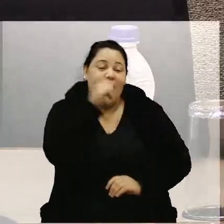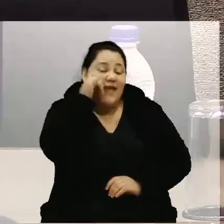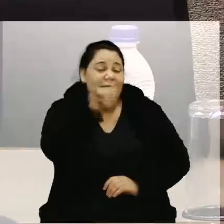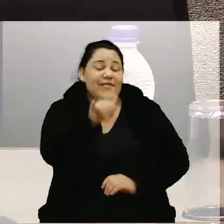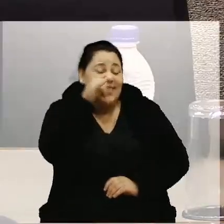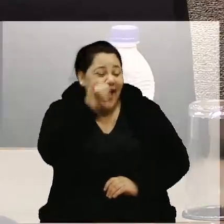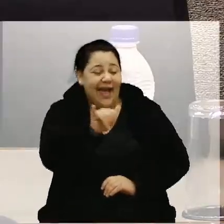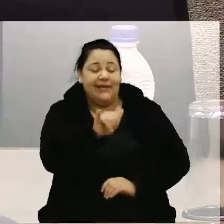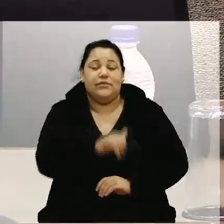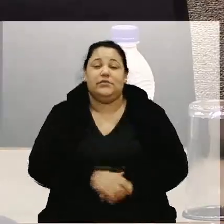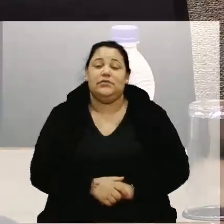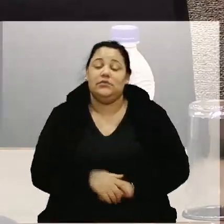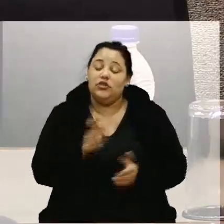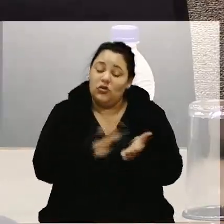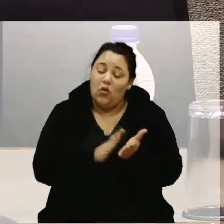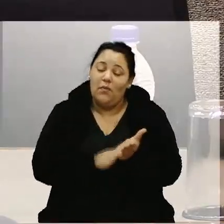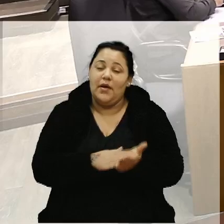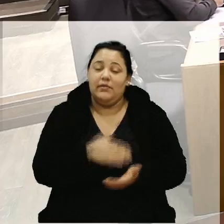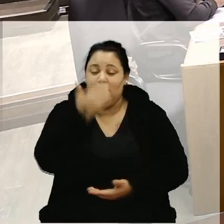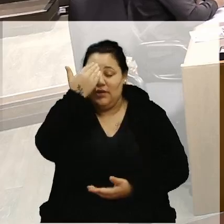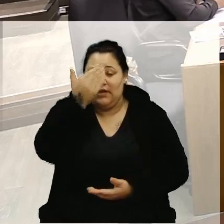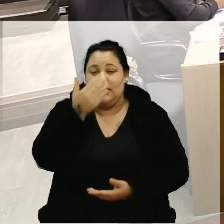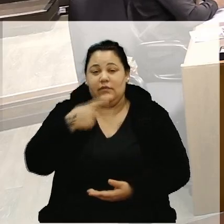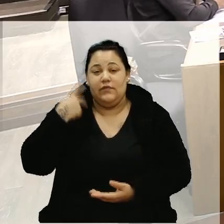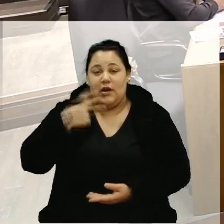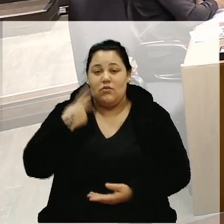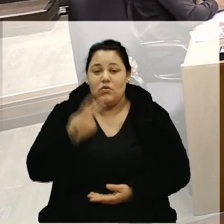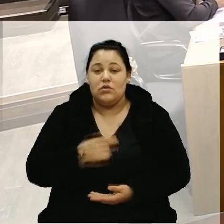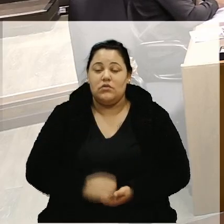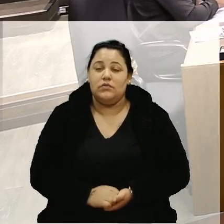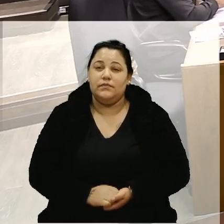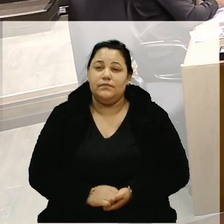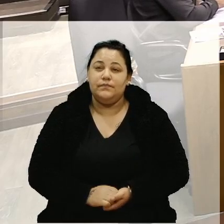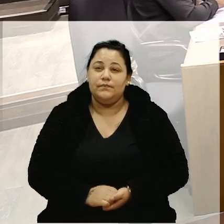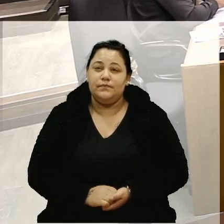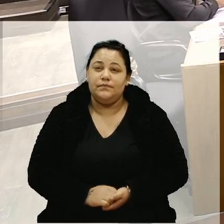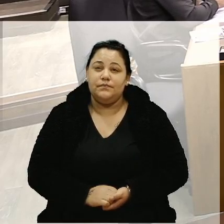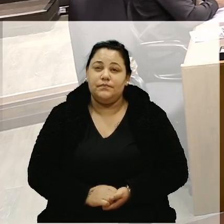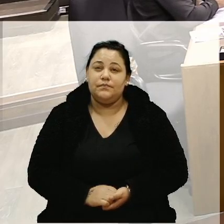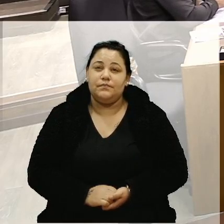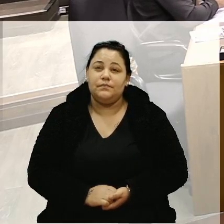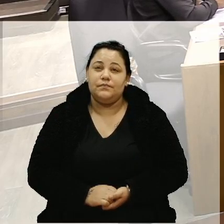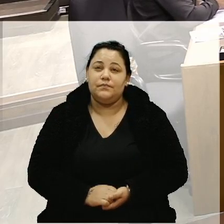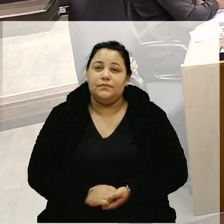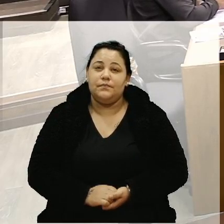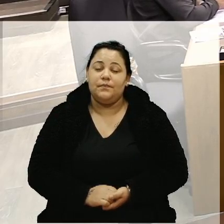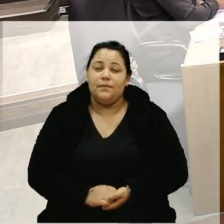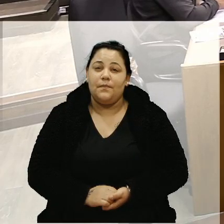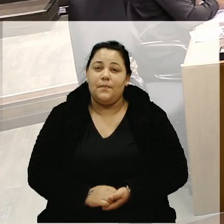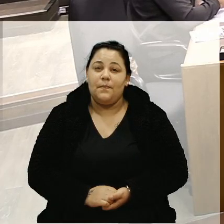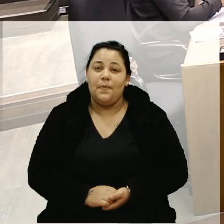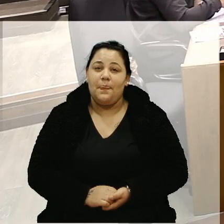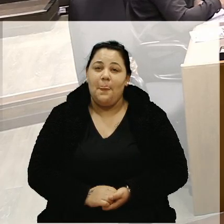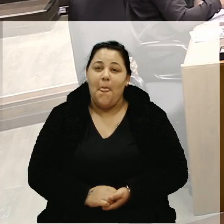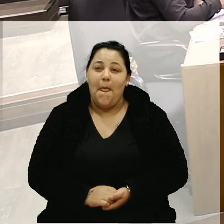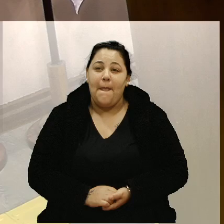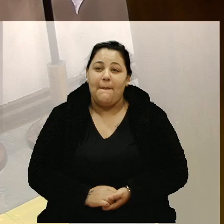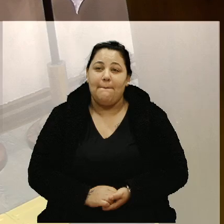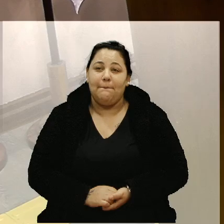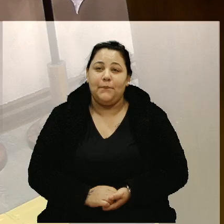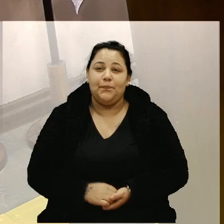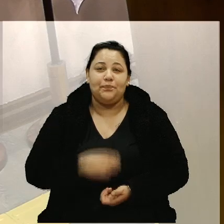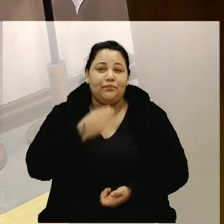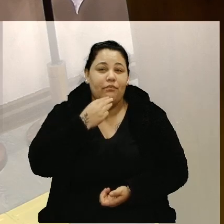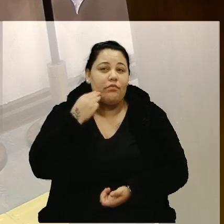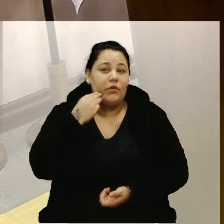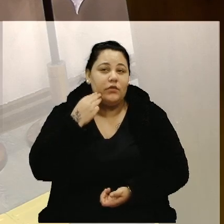é isso que nós temos que cobrar. Obrigado, vereador. Obrigado, vereador Fantinel, pela contribuição. Vereadora presidente Marisol. Só